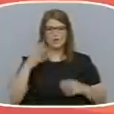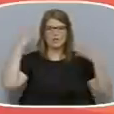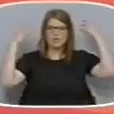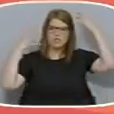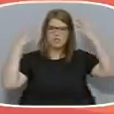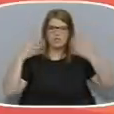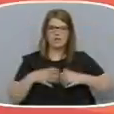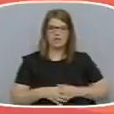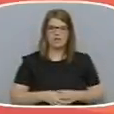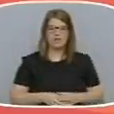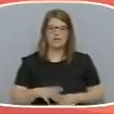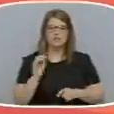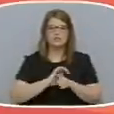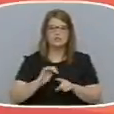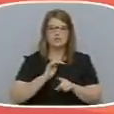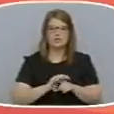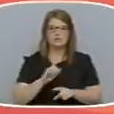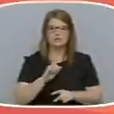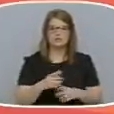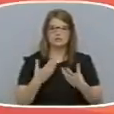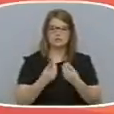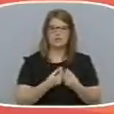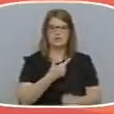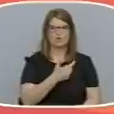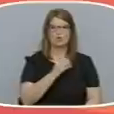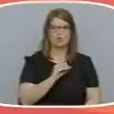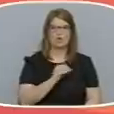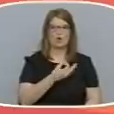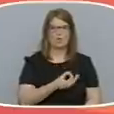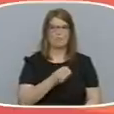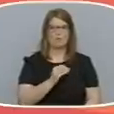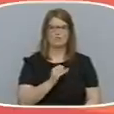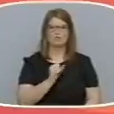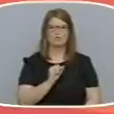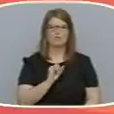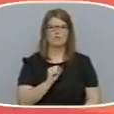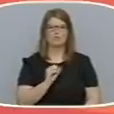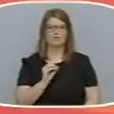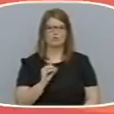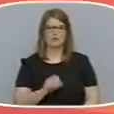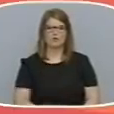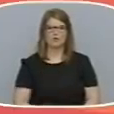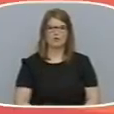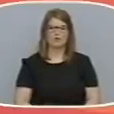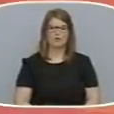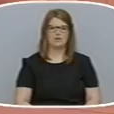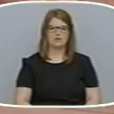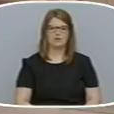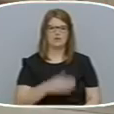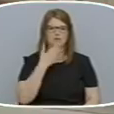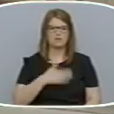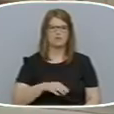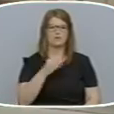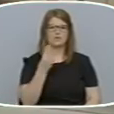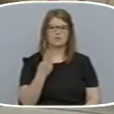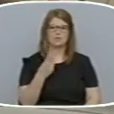ali... sorte, Saramela. Tu tiveste com o Topo Gigio. Eu tive este Topo Gigio. Oh, olha. São 3 anos em Nápoles.